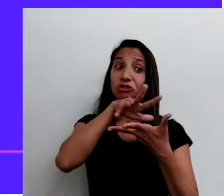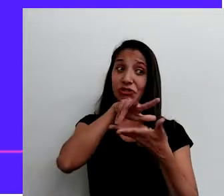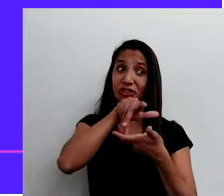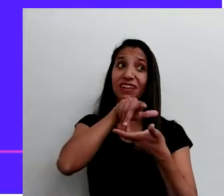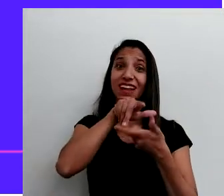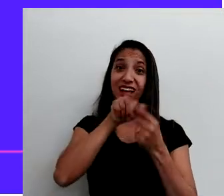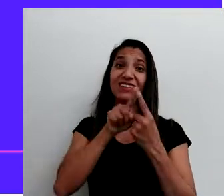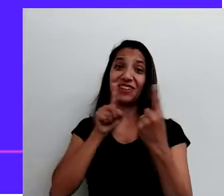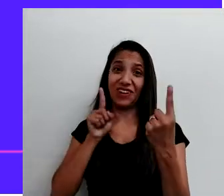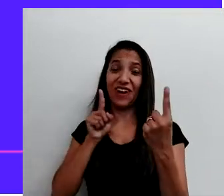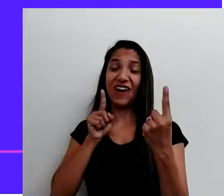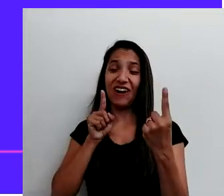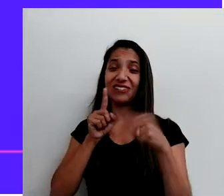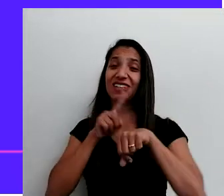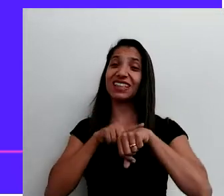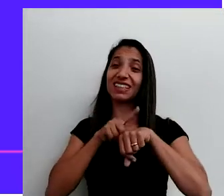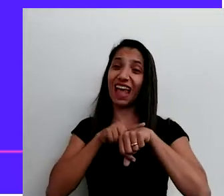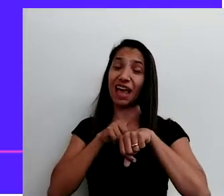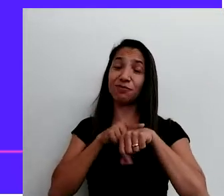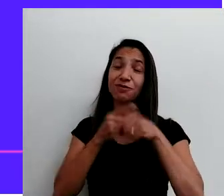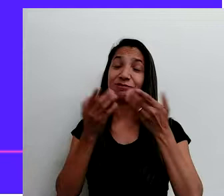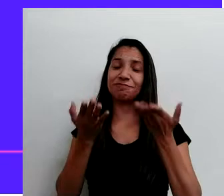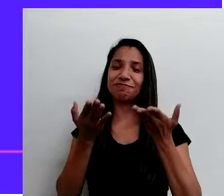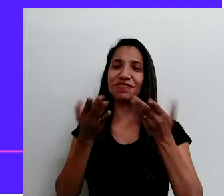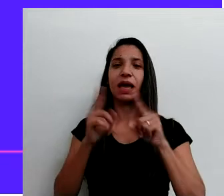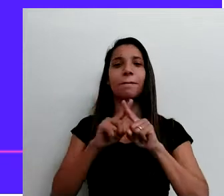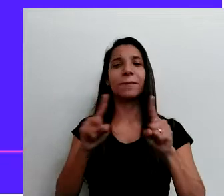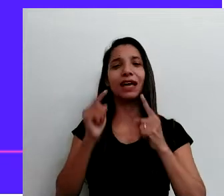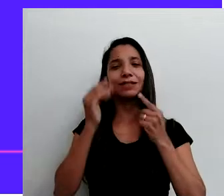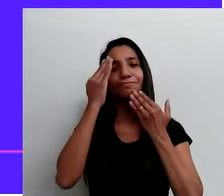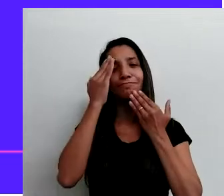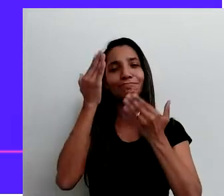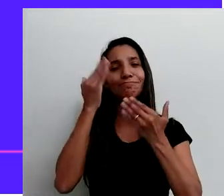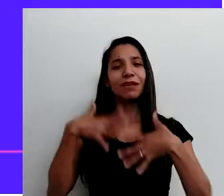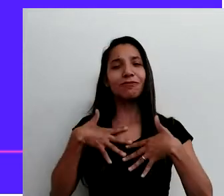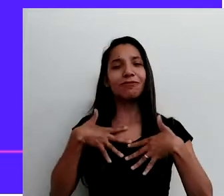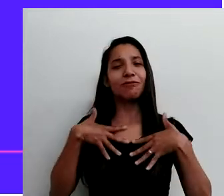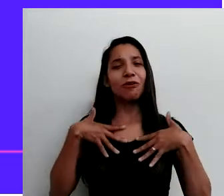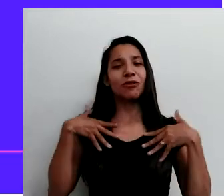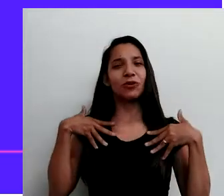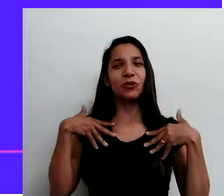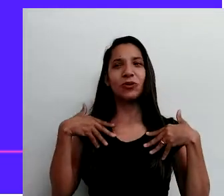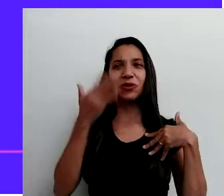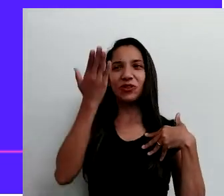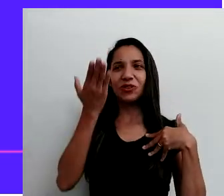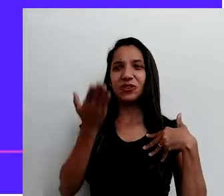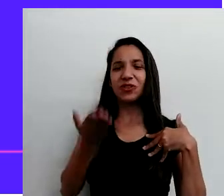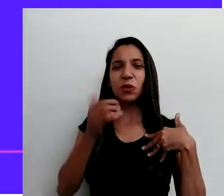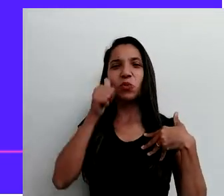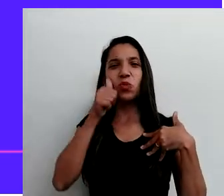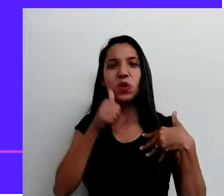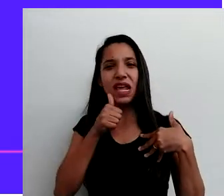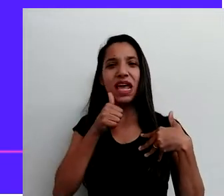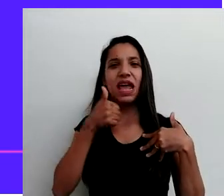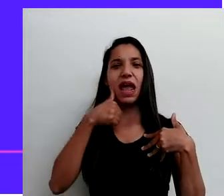pelo carinho, eu me orgulho muito da mulher, da mãe, do ser humano que você se tornou, da profissional que você se